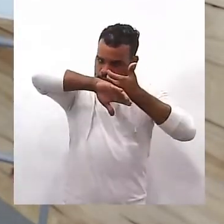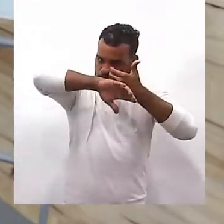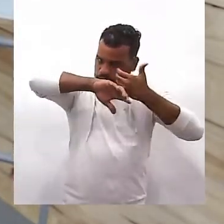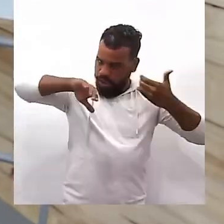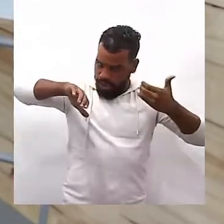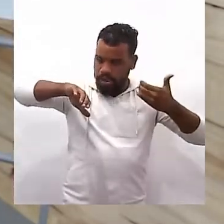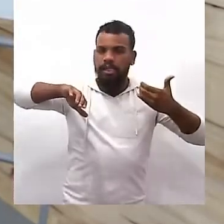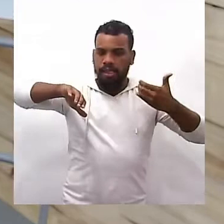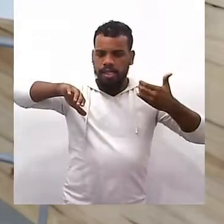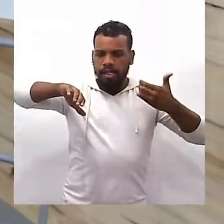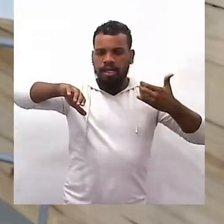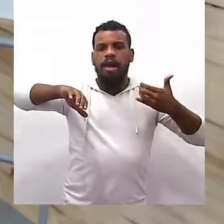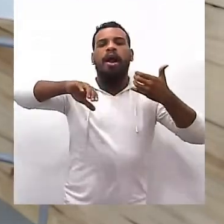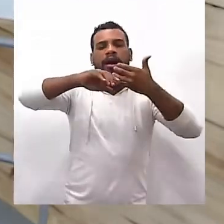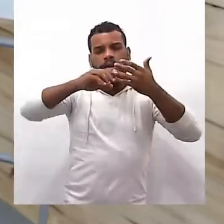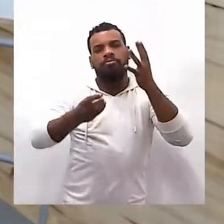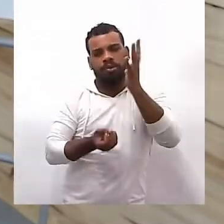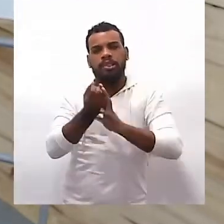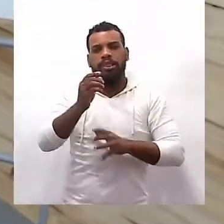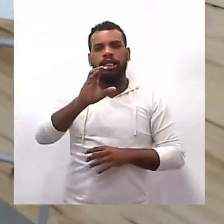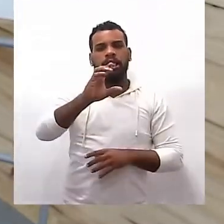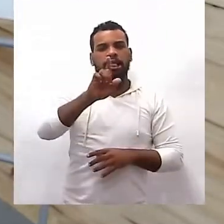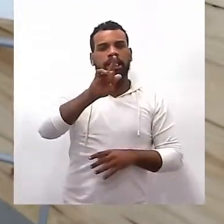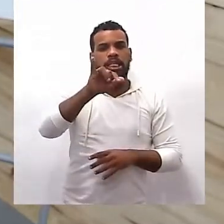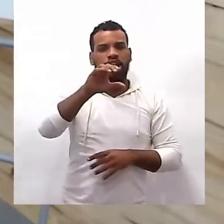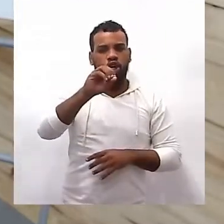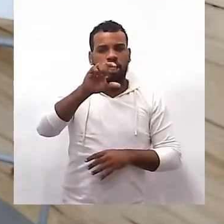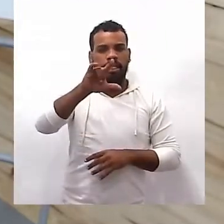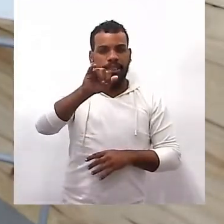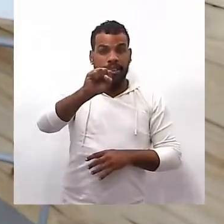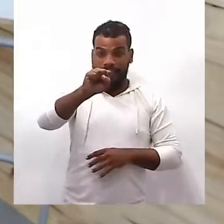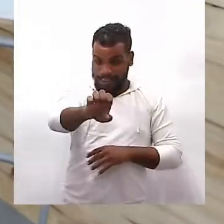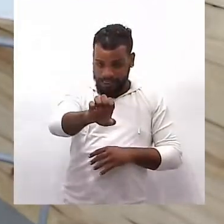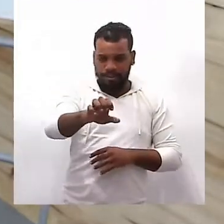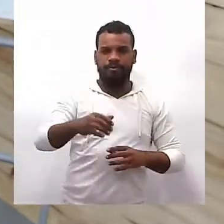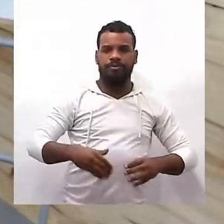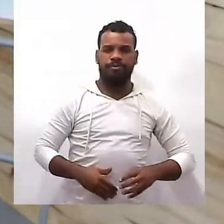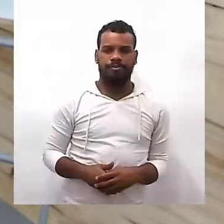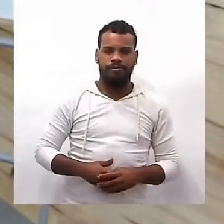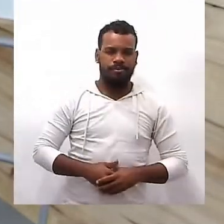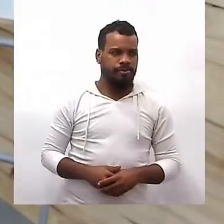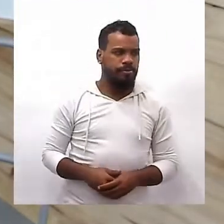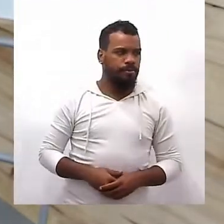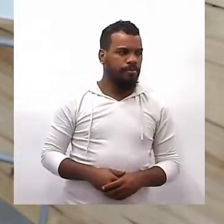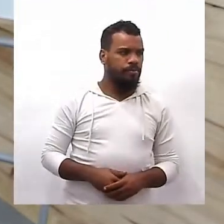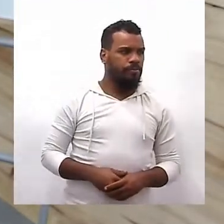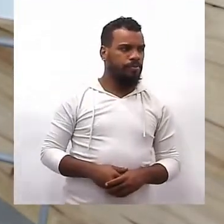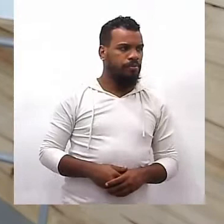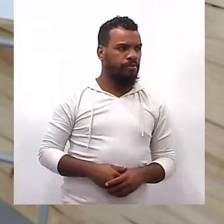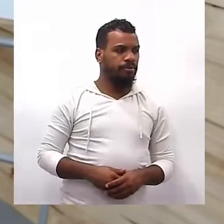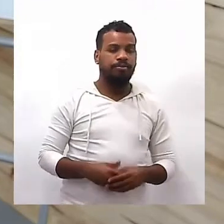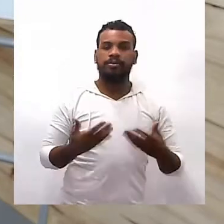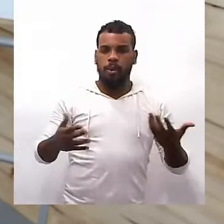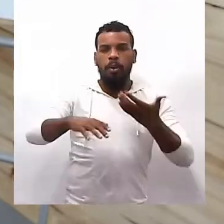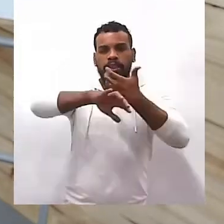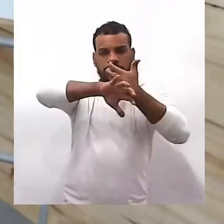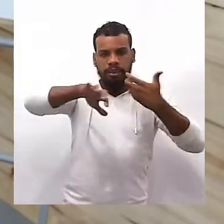uma glicólise. Aí vê, tu vai transformar essa glicose, ó, em 2